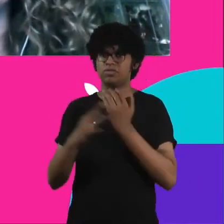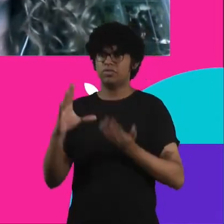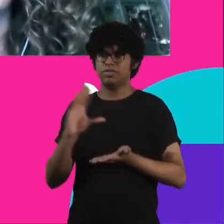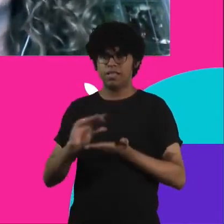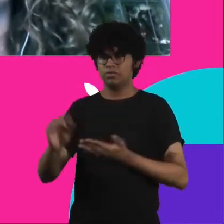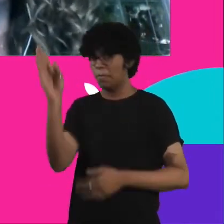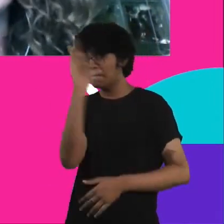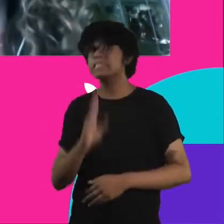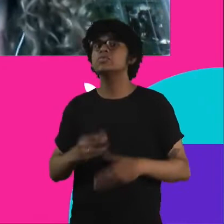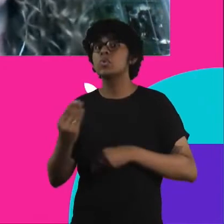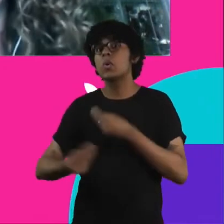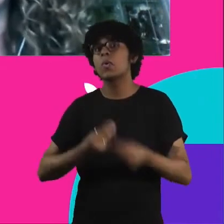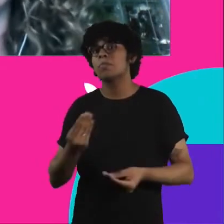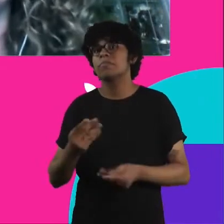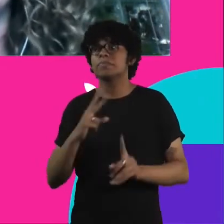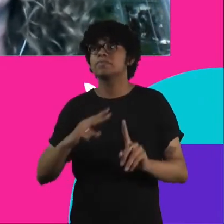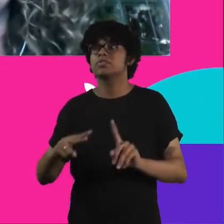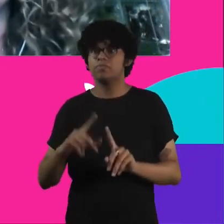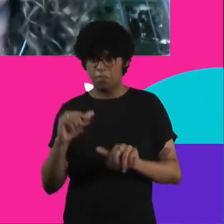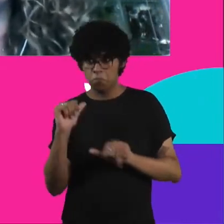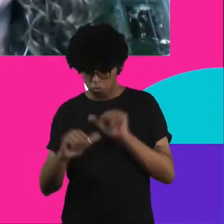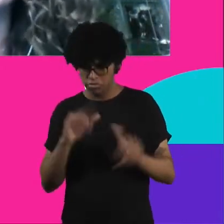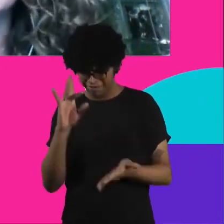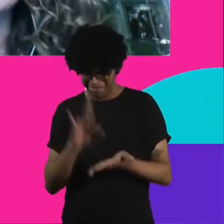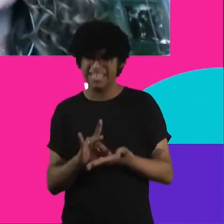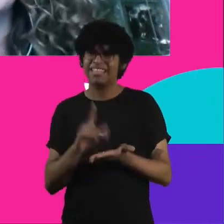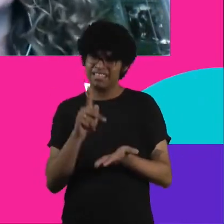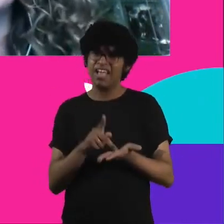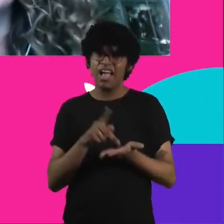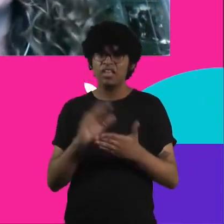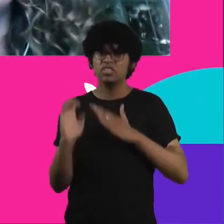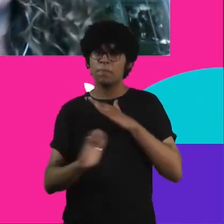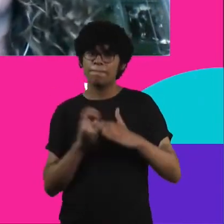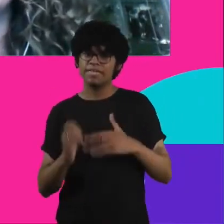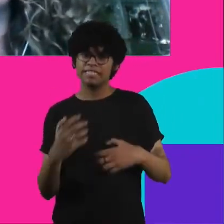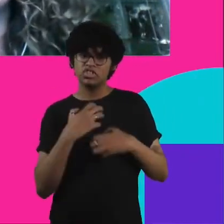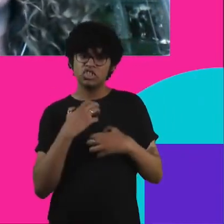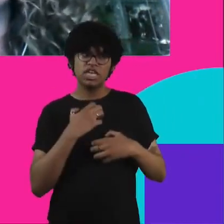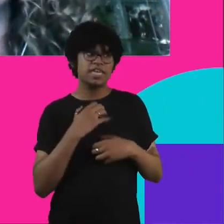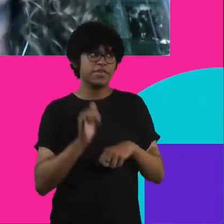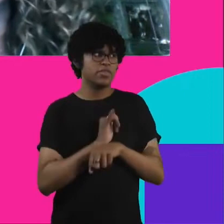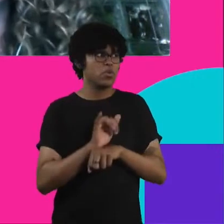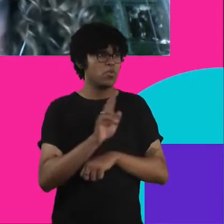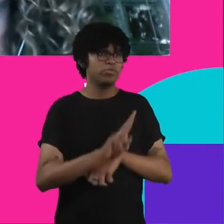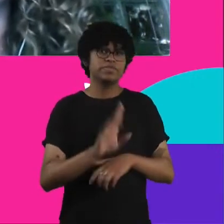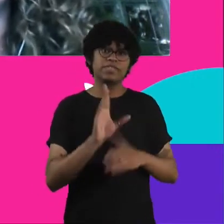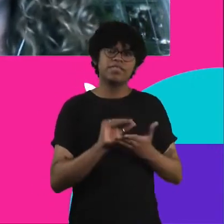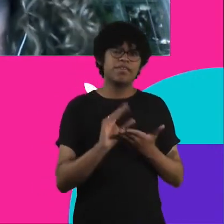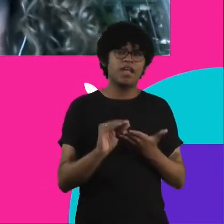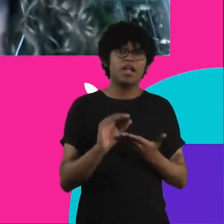isso realmente está mudando a forma como as empresas elas estão lidando com os dados pessoais, né? Será que as pessoas,